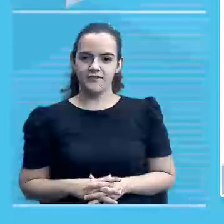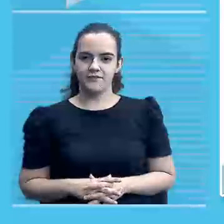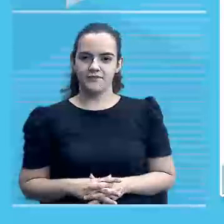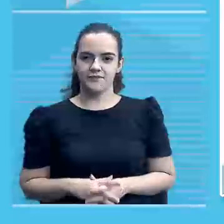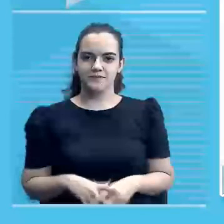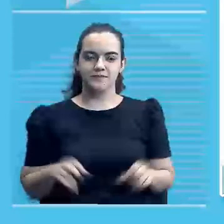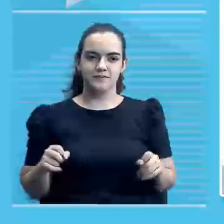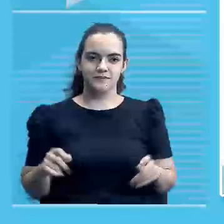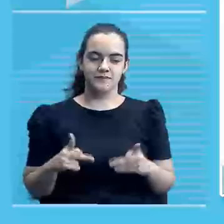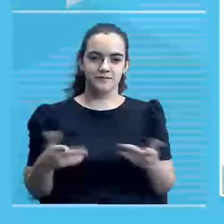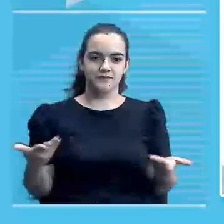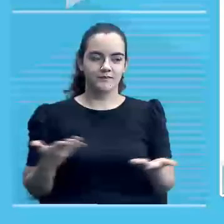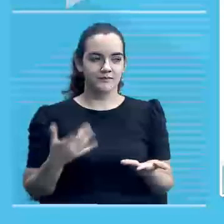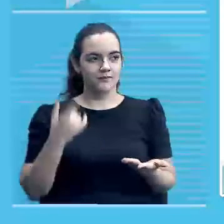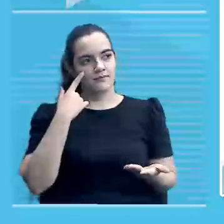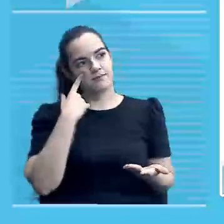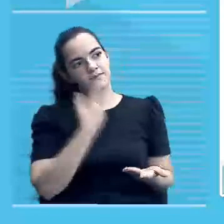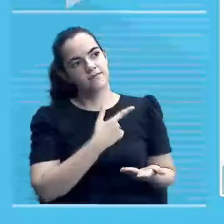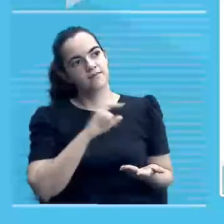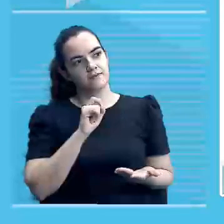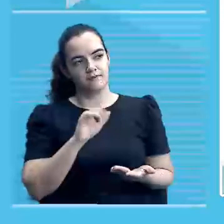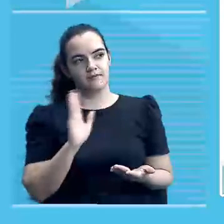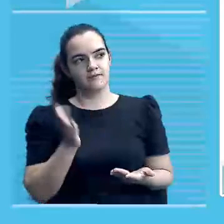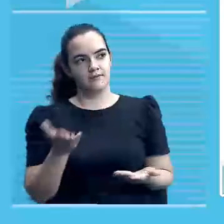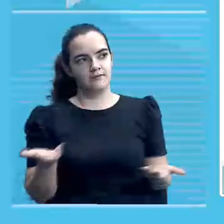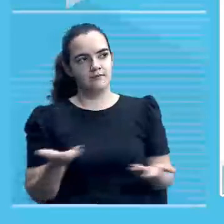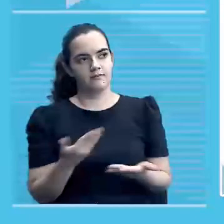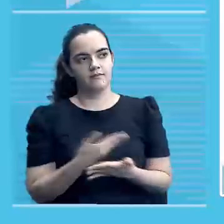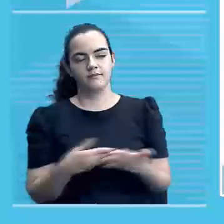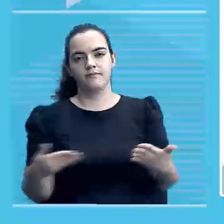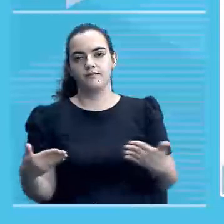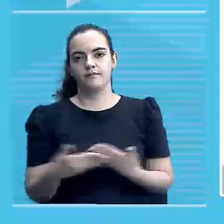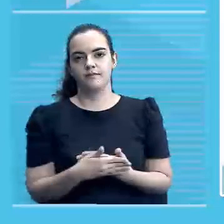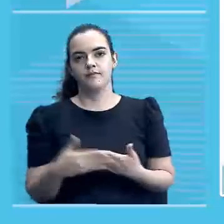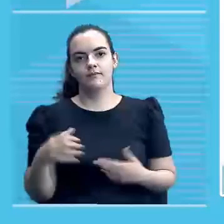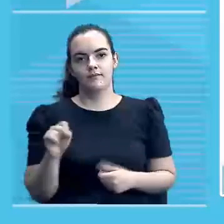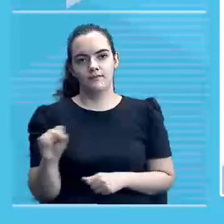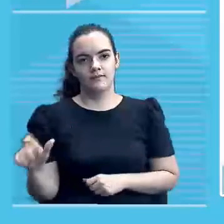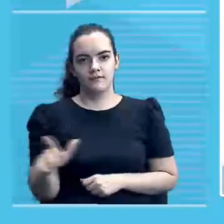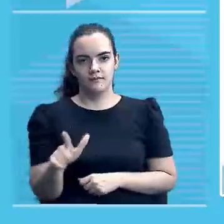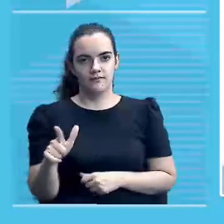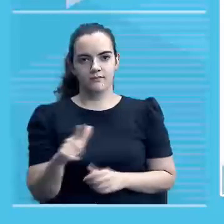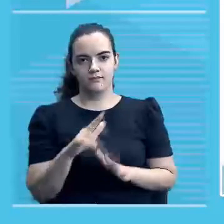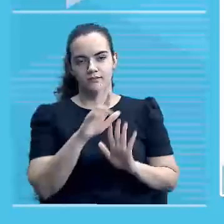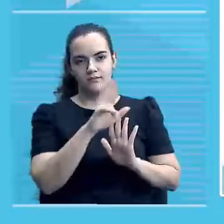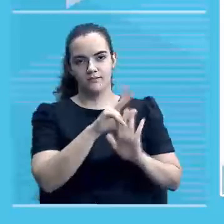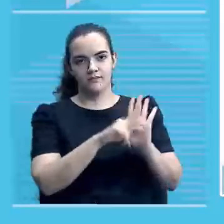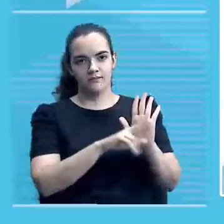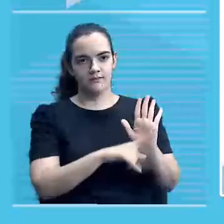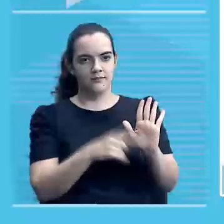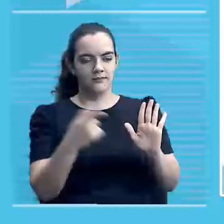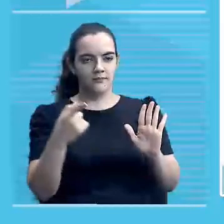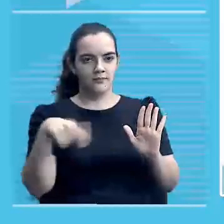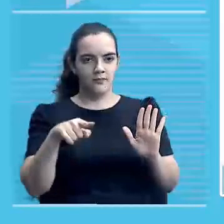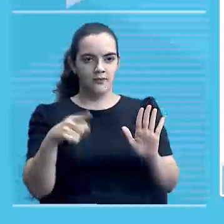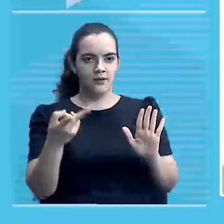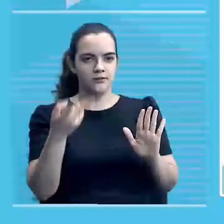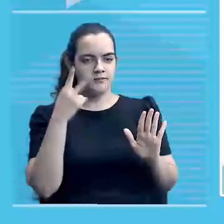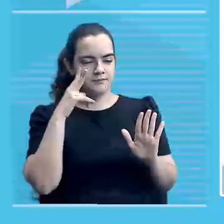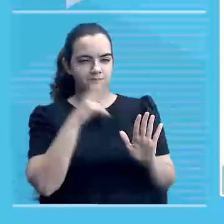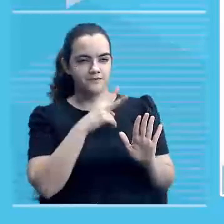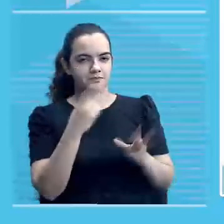Ok, voltamos aí, né? E vamos continuar aqui. Alguns sais que eu coloquei aqui para vocês, né, de aplicação, ó. O